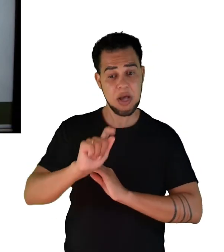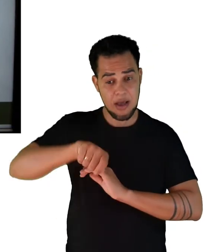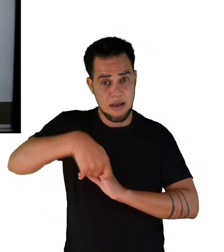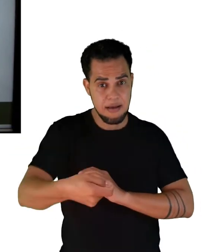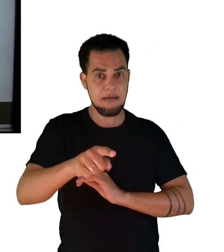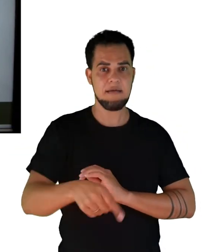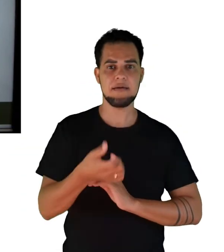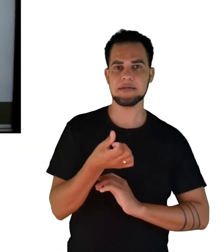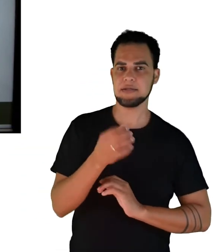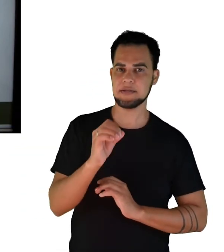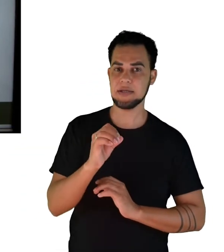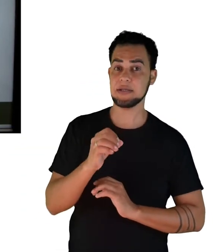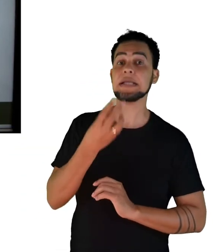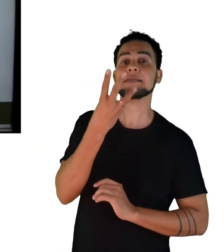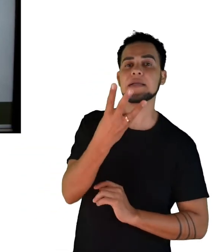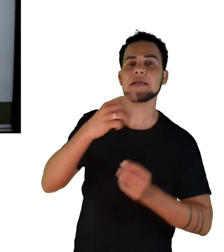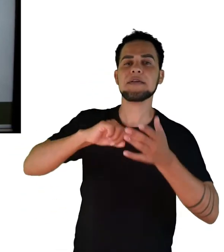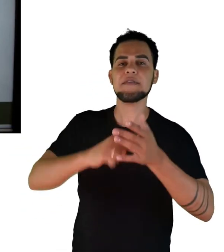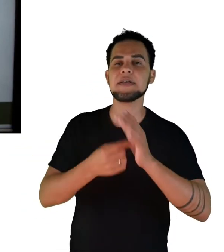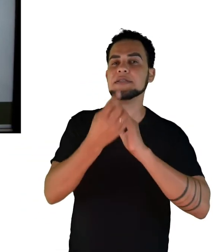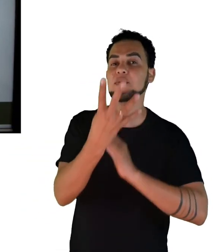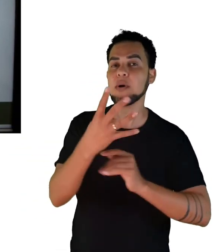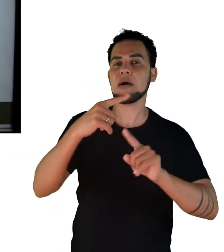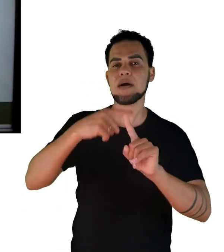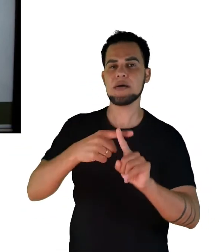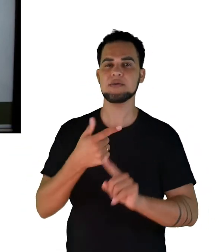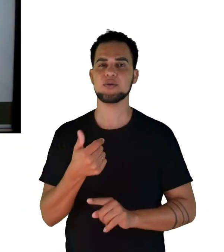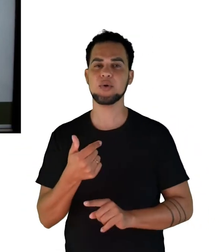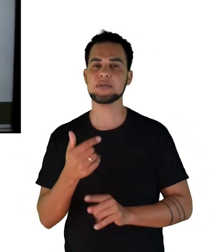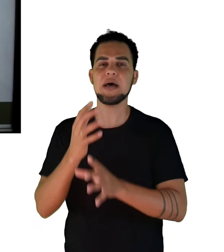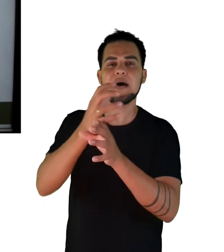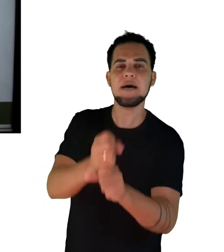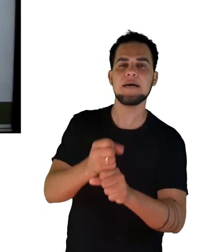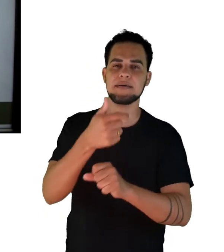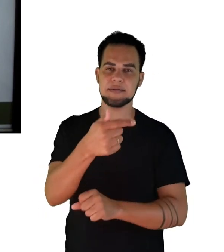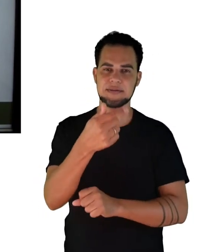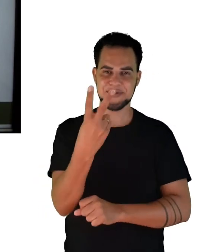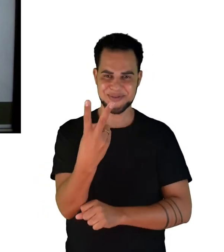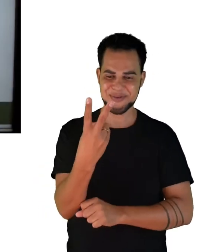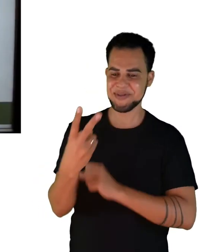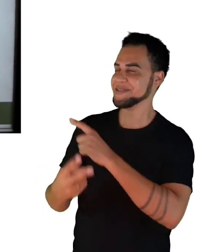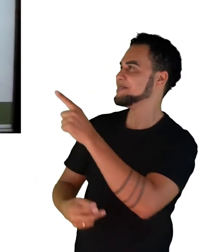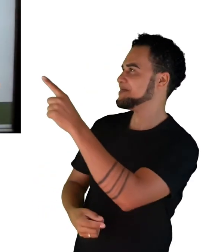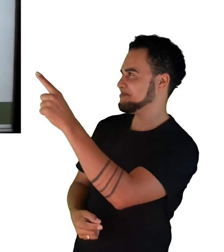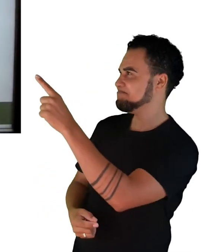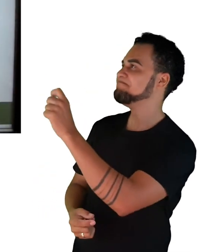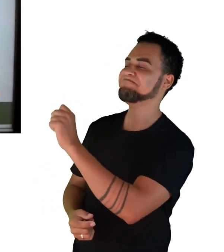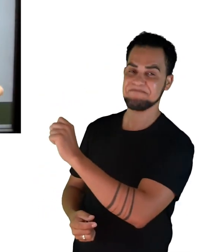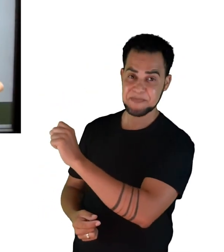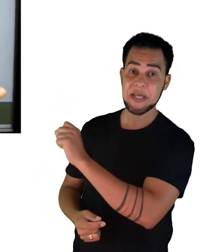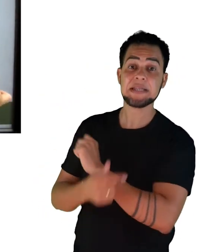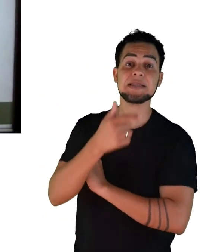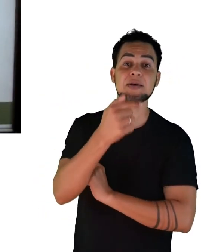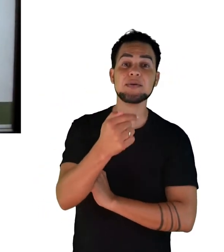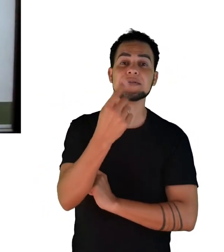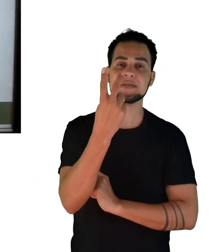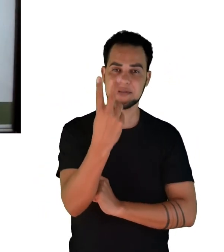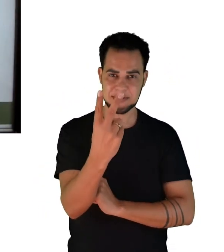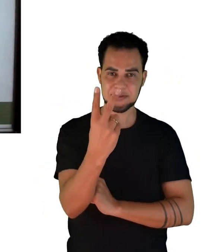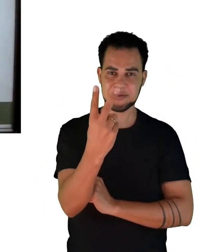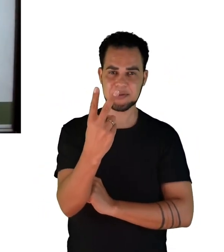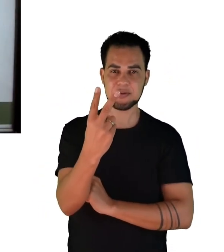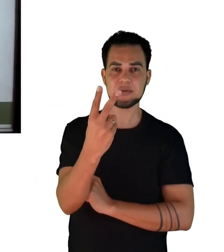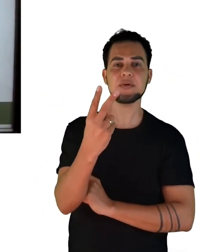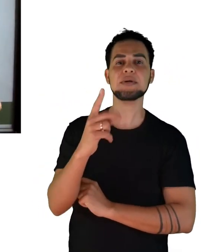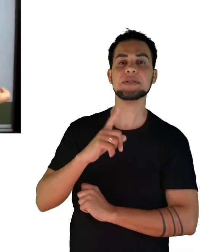60. 3 vezes 4 mais 12, então é 72. Portanto, 72,